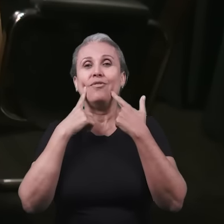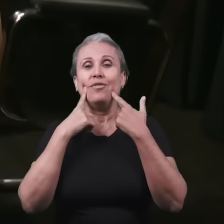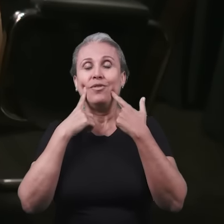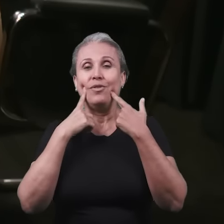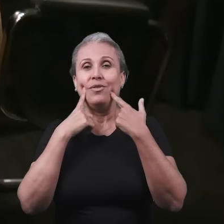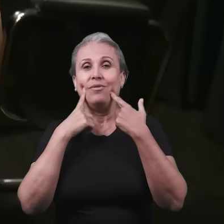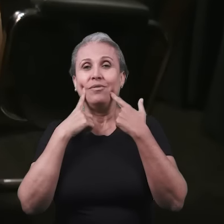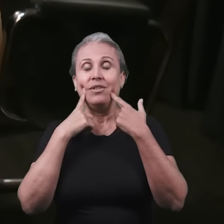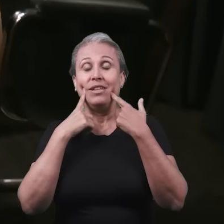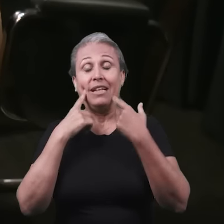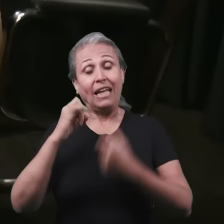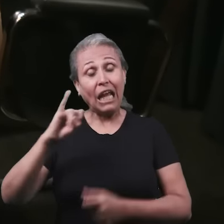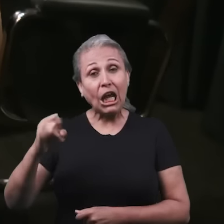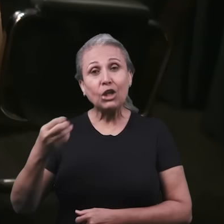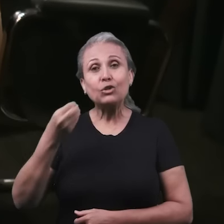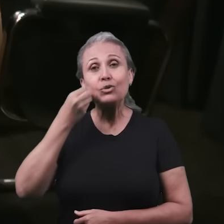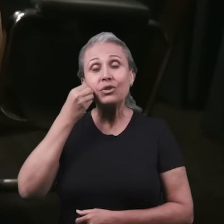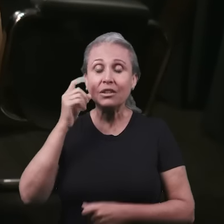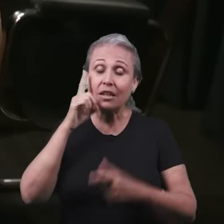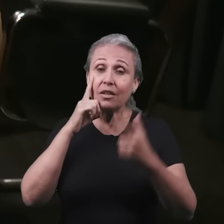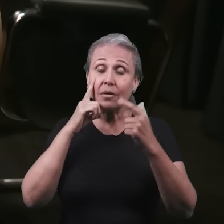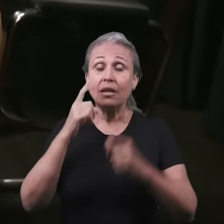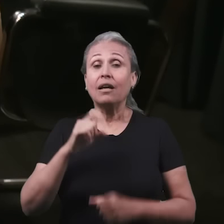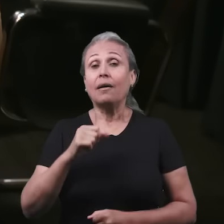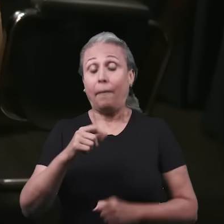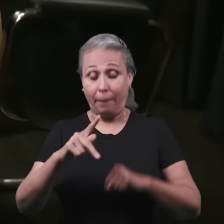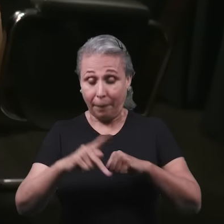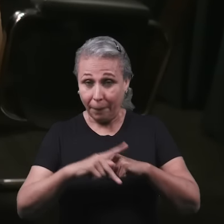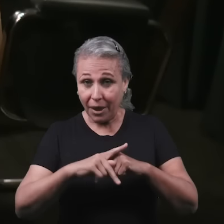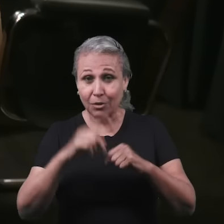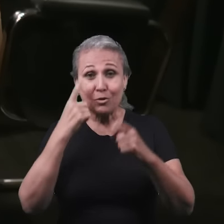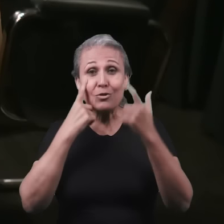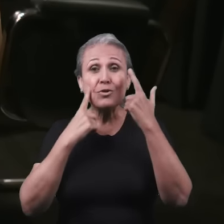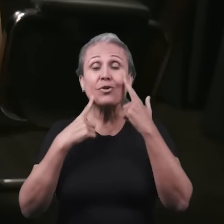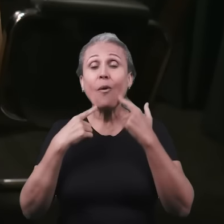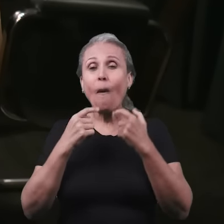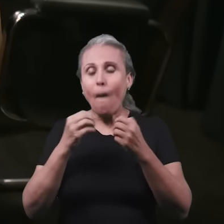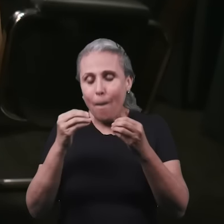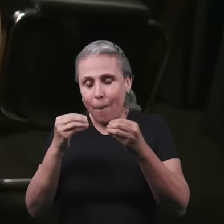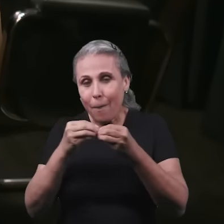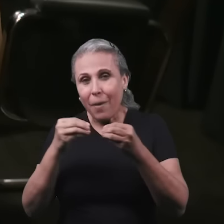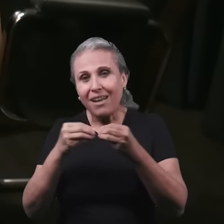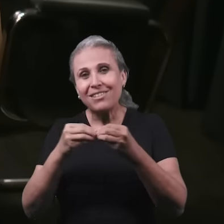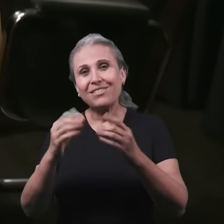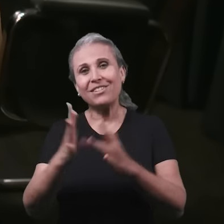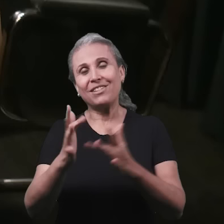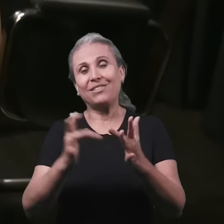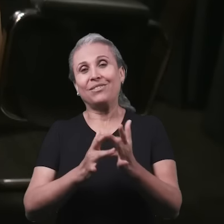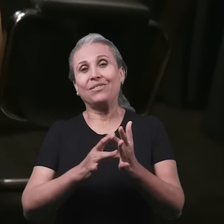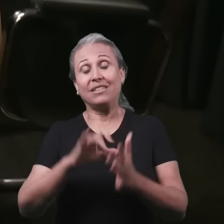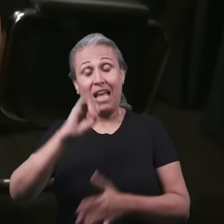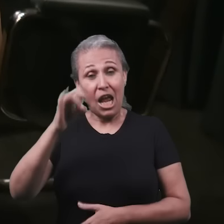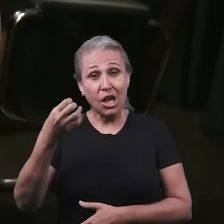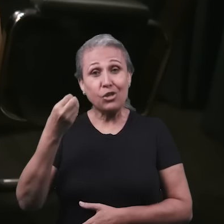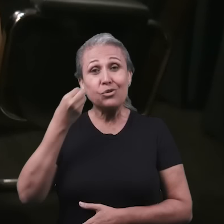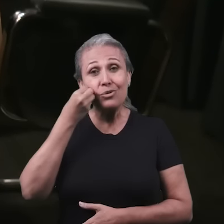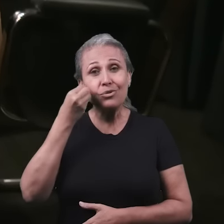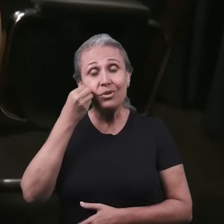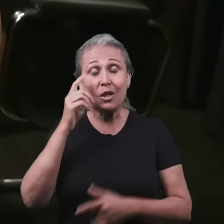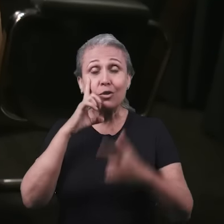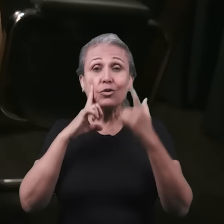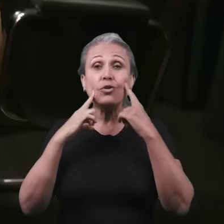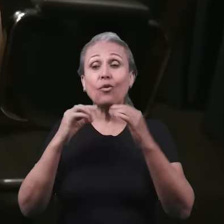E Judas, ele escolheu chorar longe do Senhor Jesus. Ele escolheu, mais uma vez, uma decisão carnal, uma